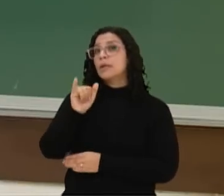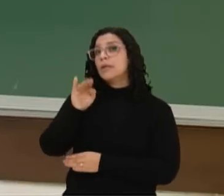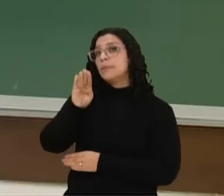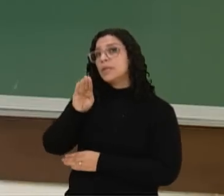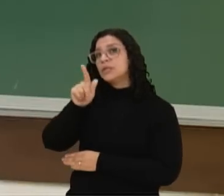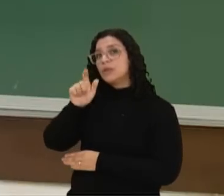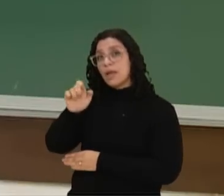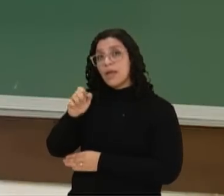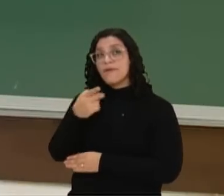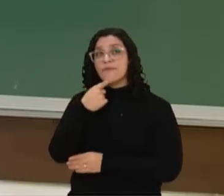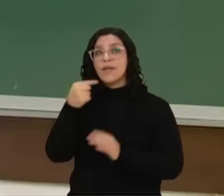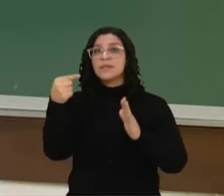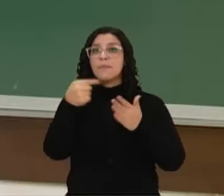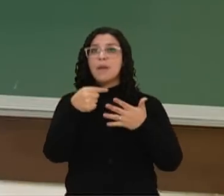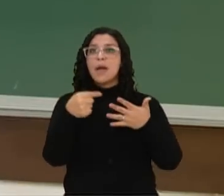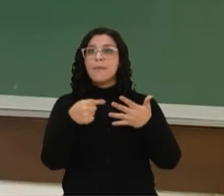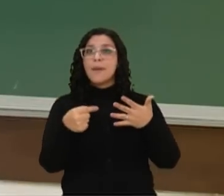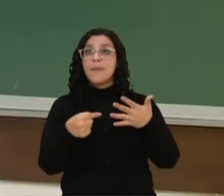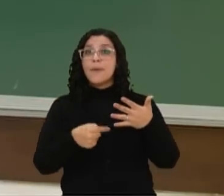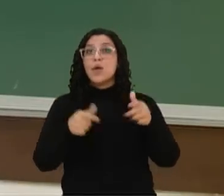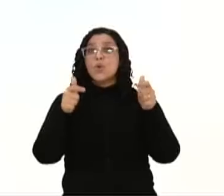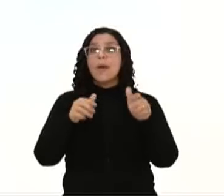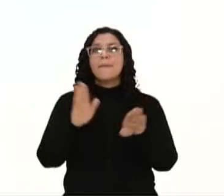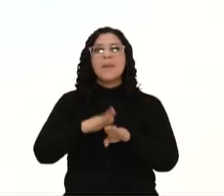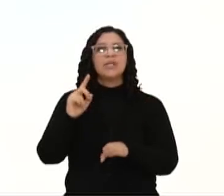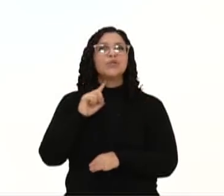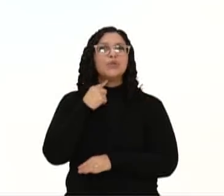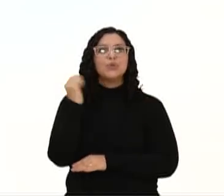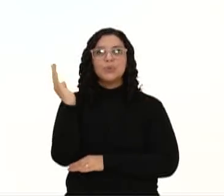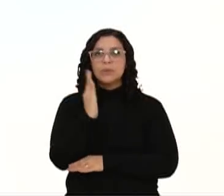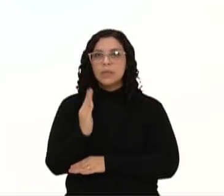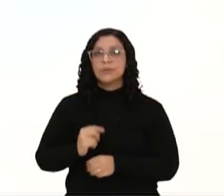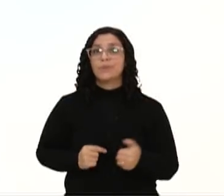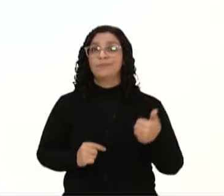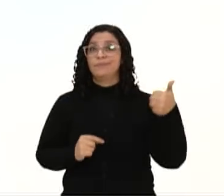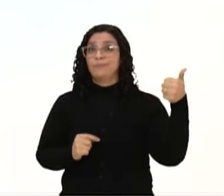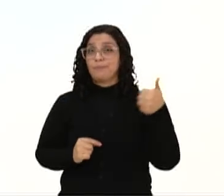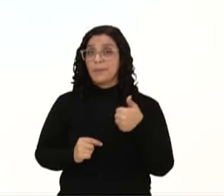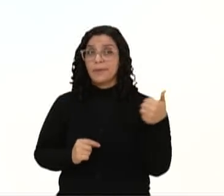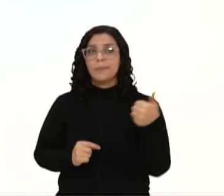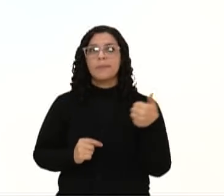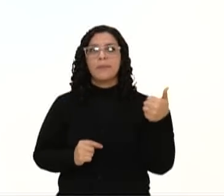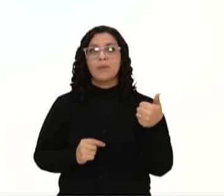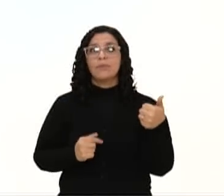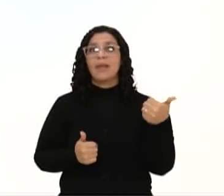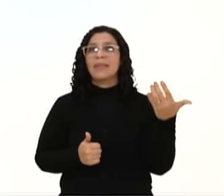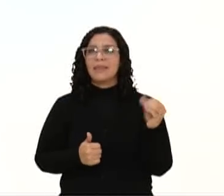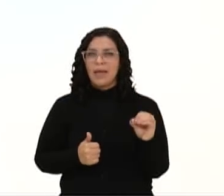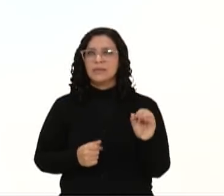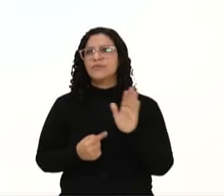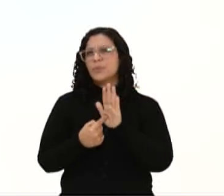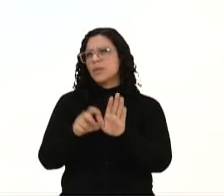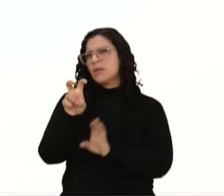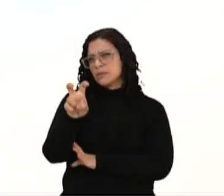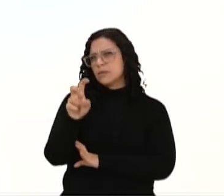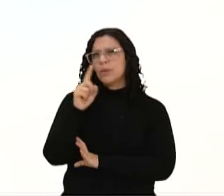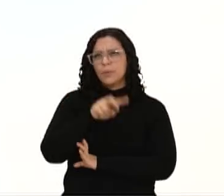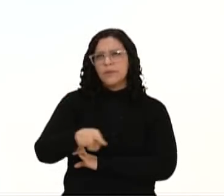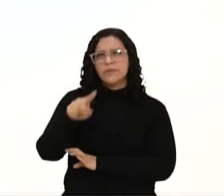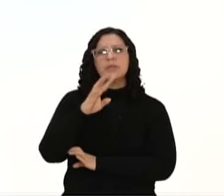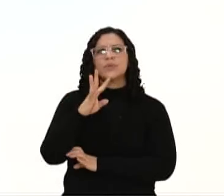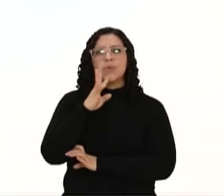um ranking ali dos rios mais poluídos do Brasil, né? Então, nós temos, ali tem 10, mas eu trouxe só 5, só para a